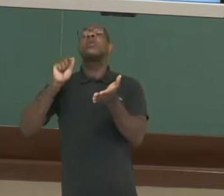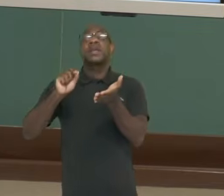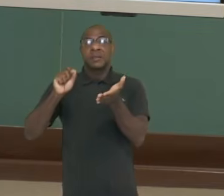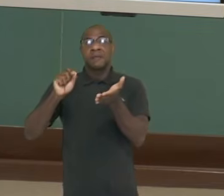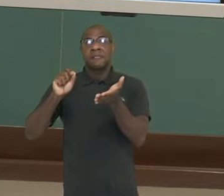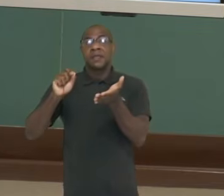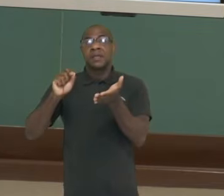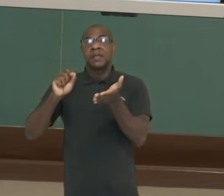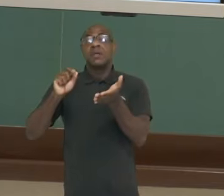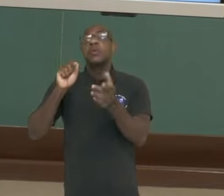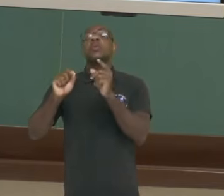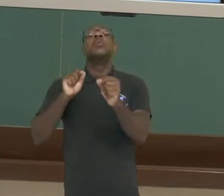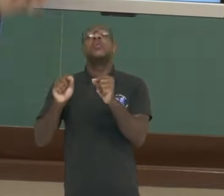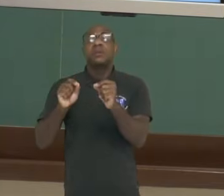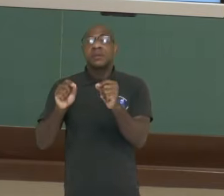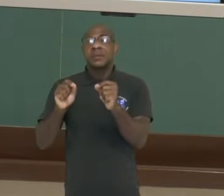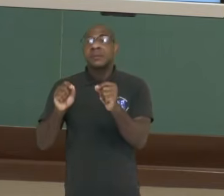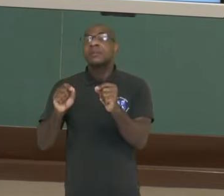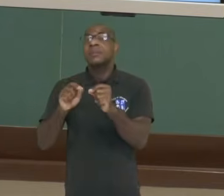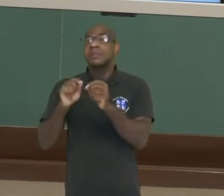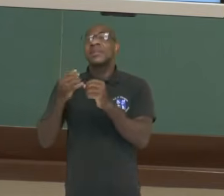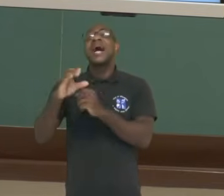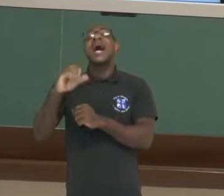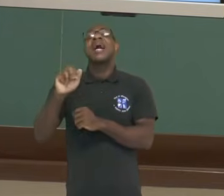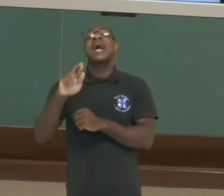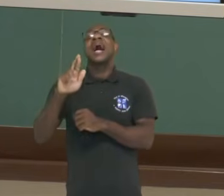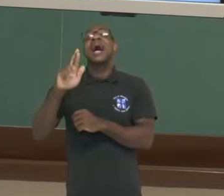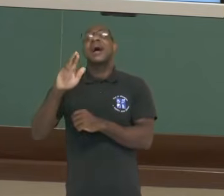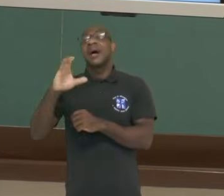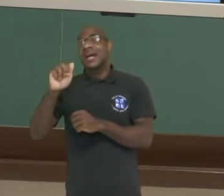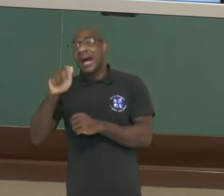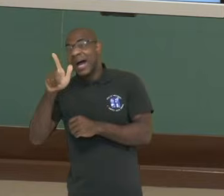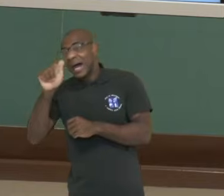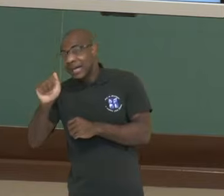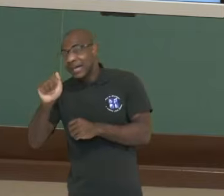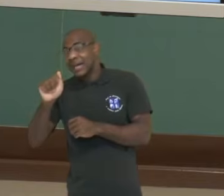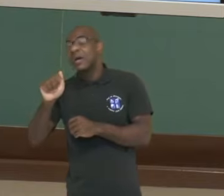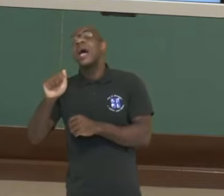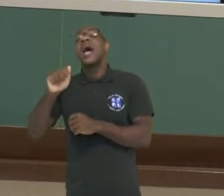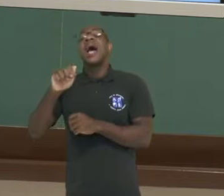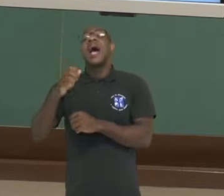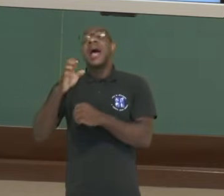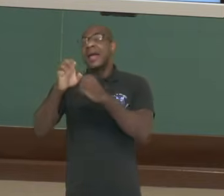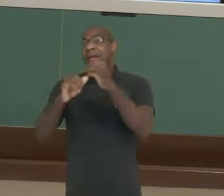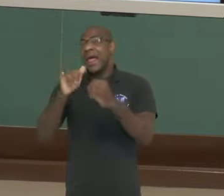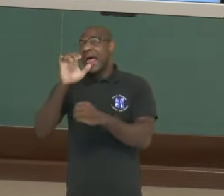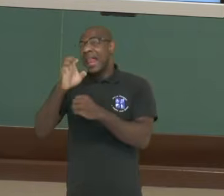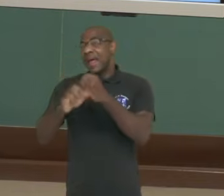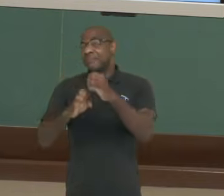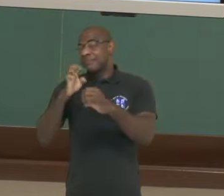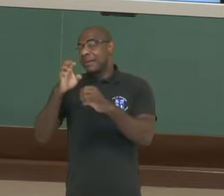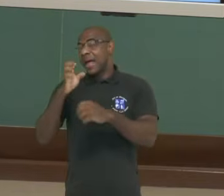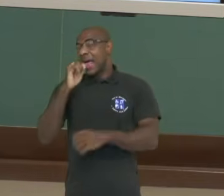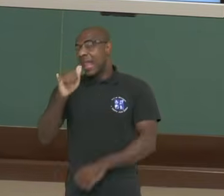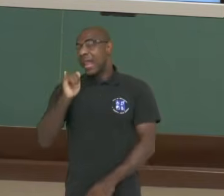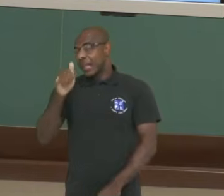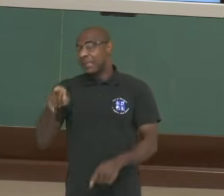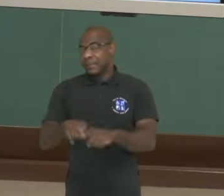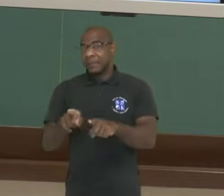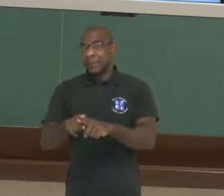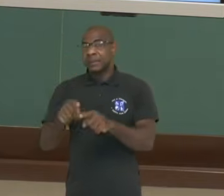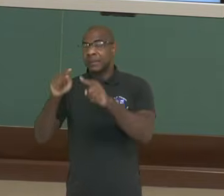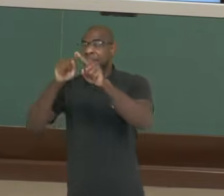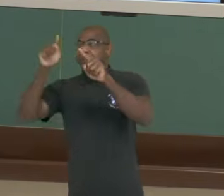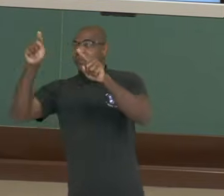as respectivas cargas elétricas que estão presentes em cada uma dessas partes. Combinado? Então eu vou dar um tempinho para